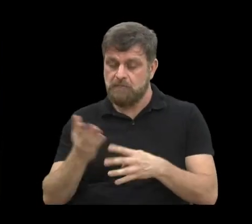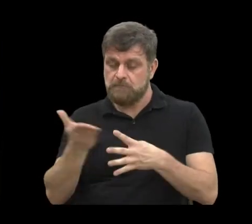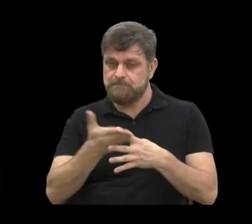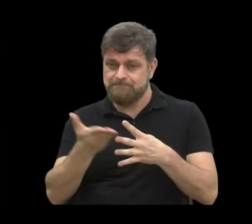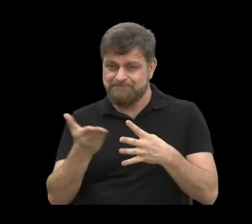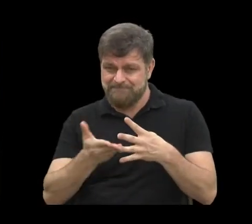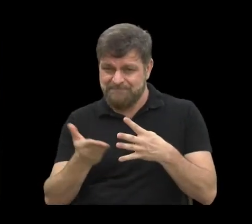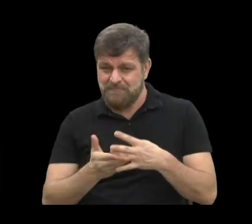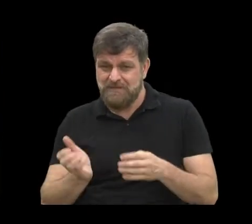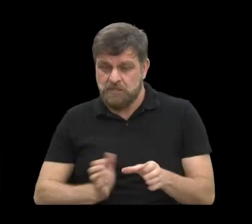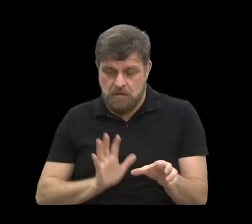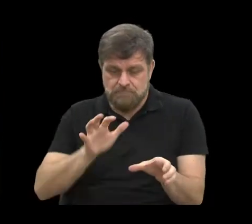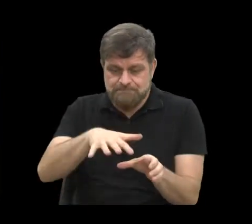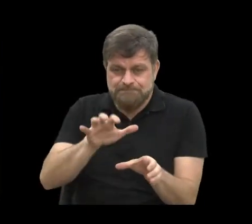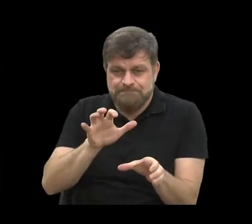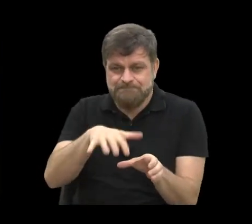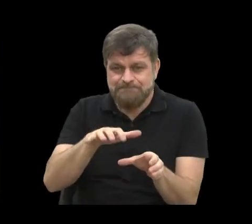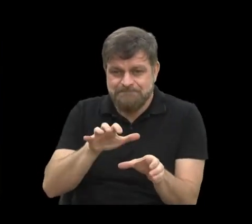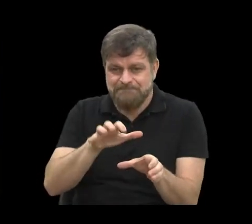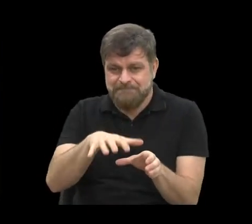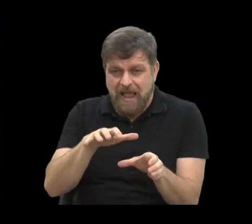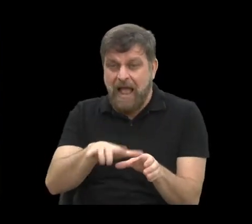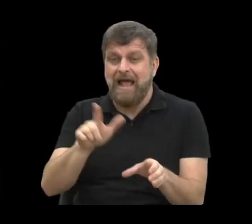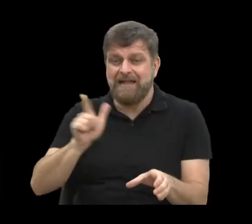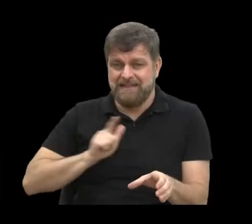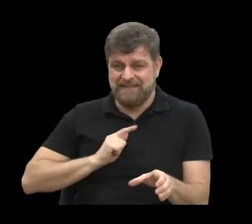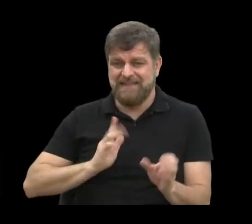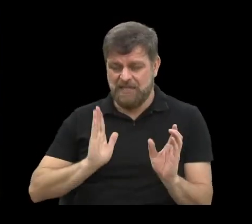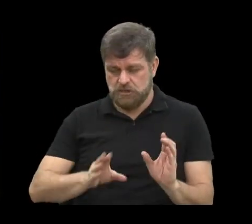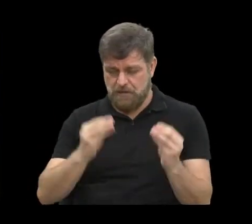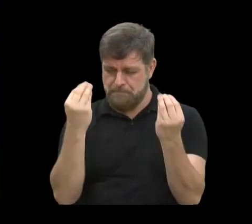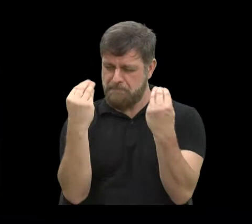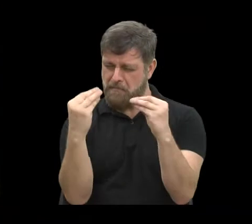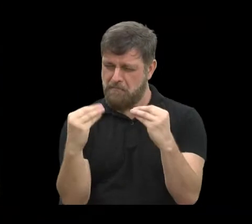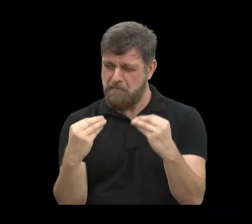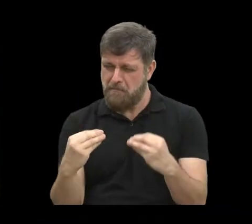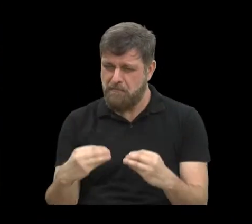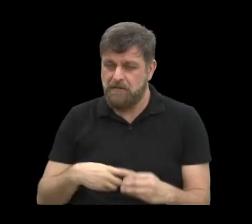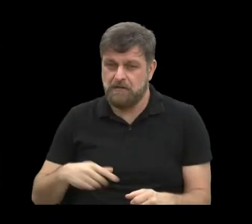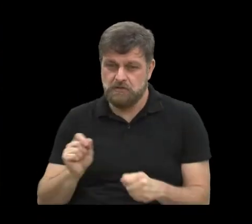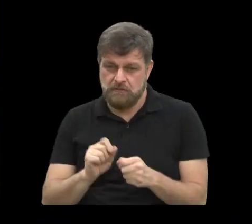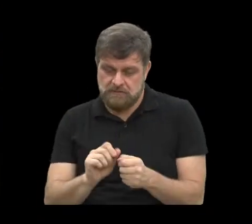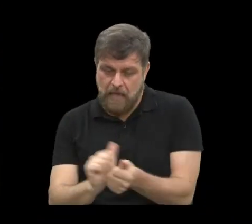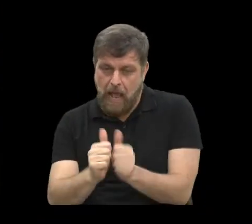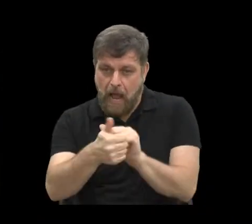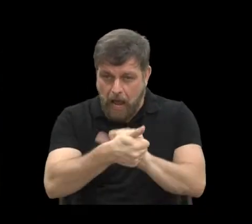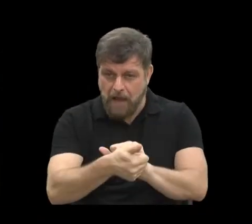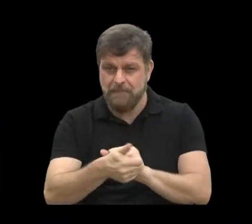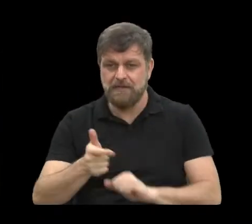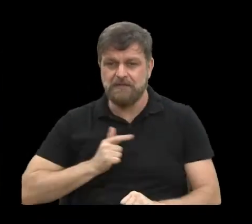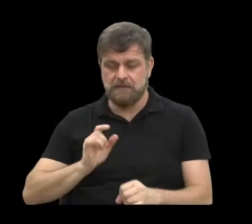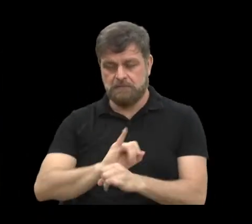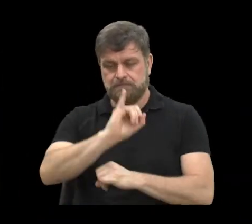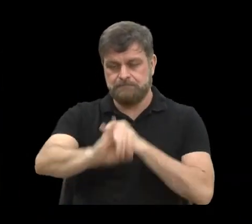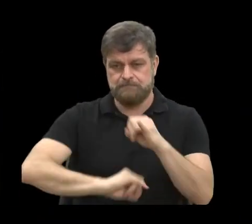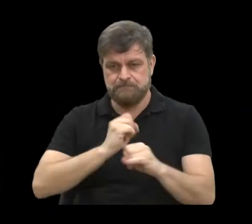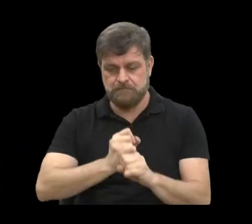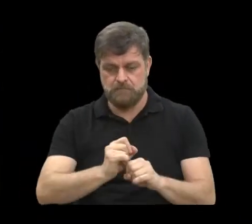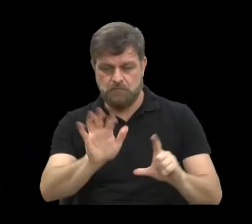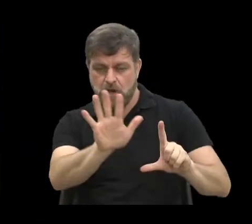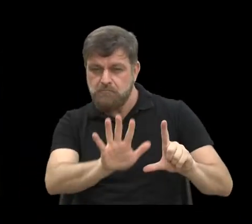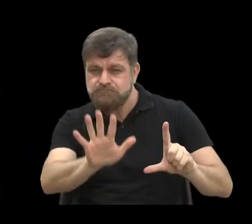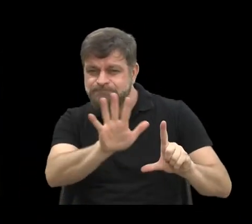puxa os dados lá do seu CNIS, é só fazer alguns acertos. Tudo pelo ambiente, ele é